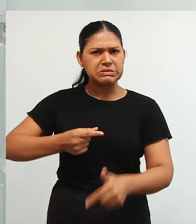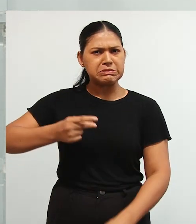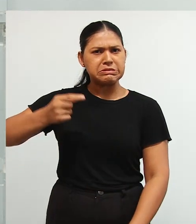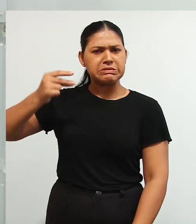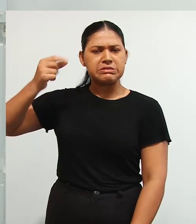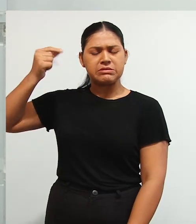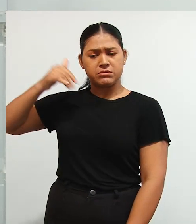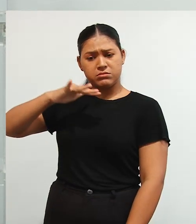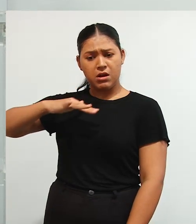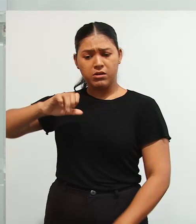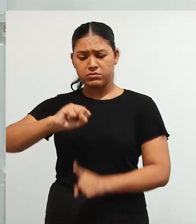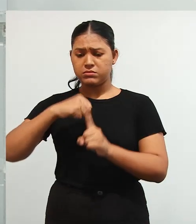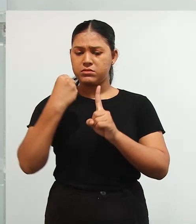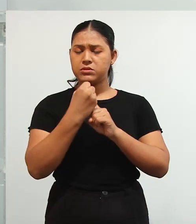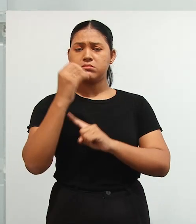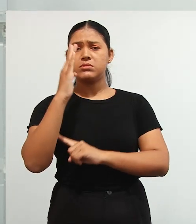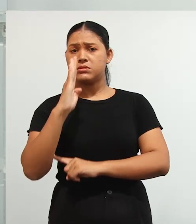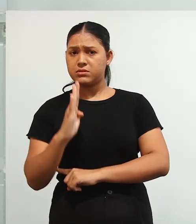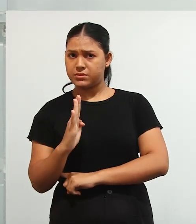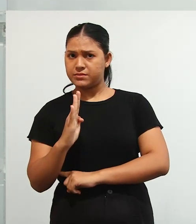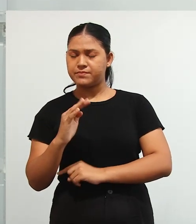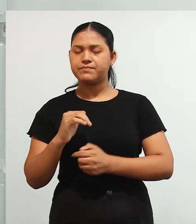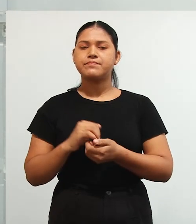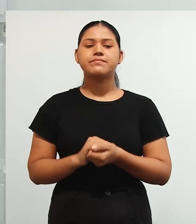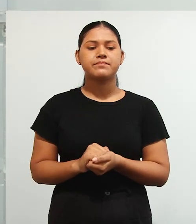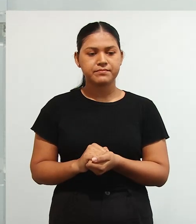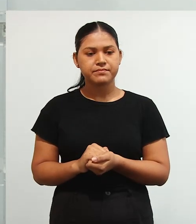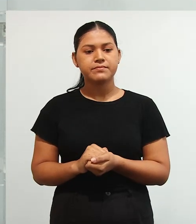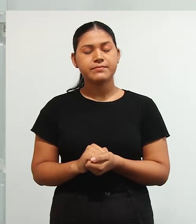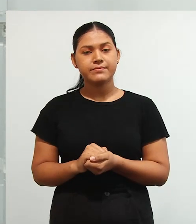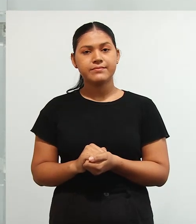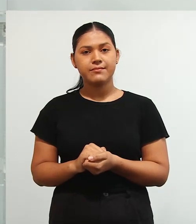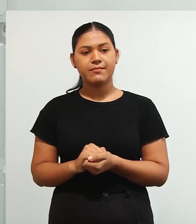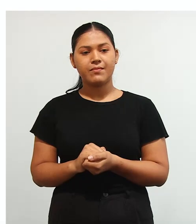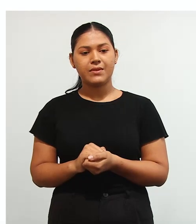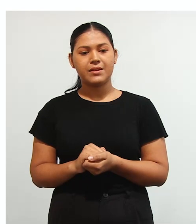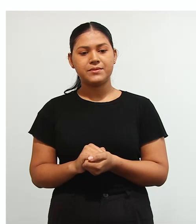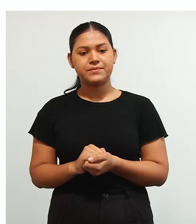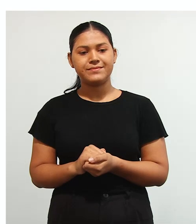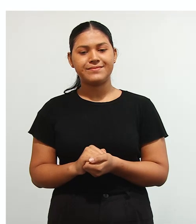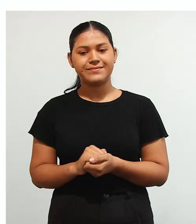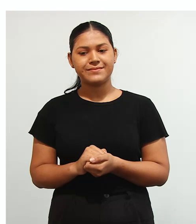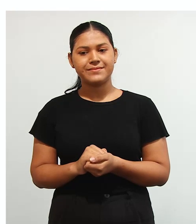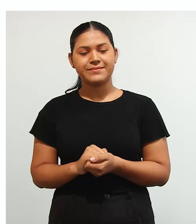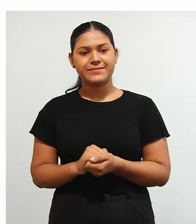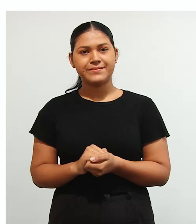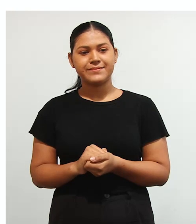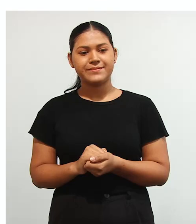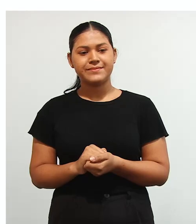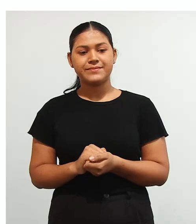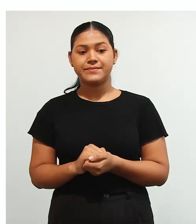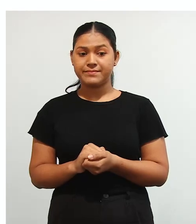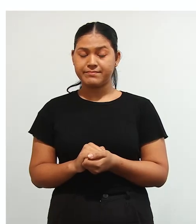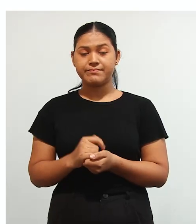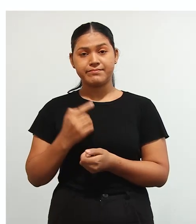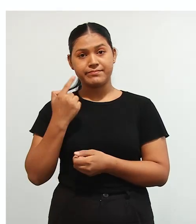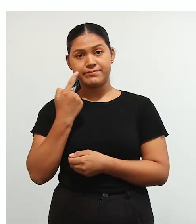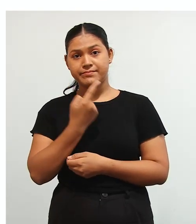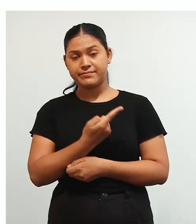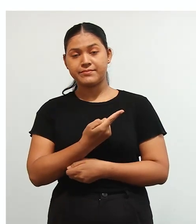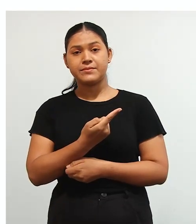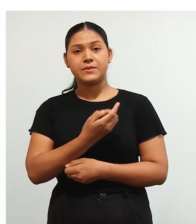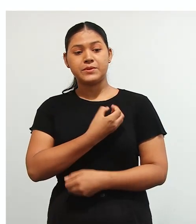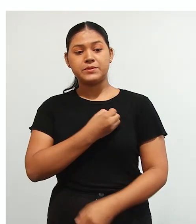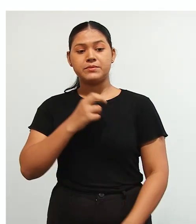na sociedade brasileira. O período subsequente, vem aqui comigo, no slide, é esse que vai